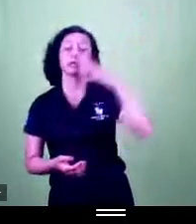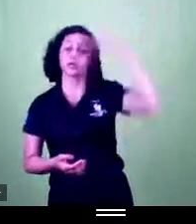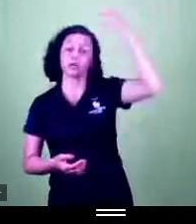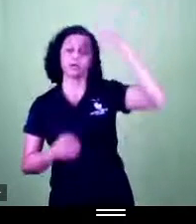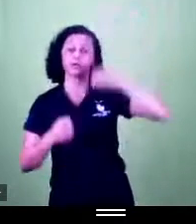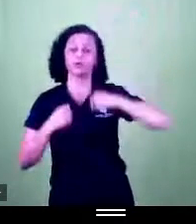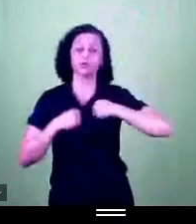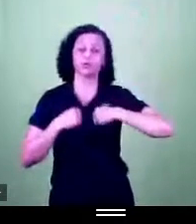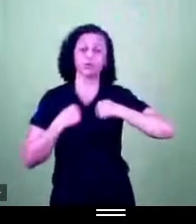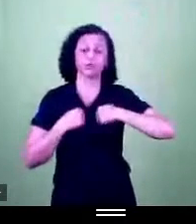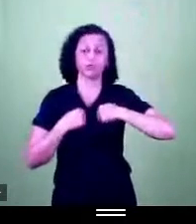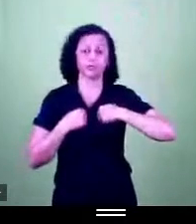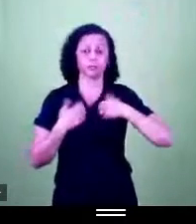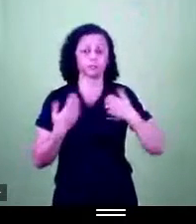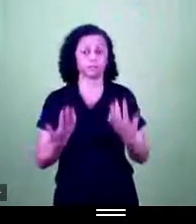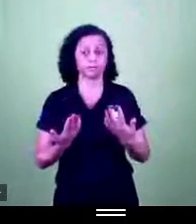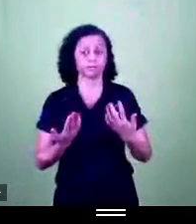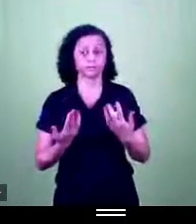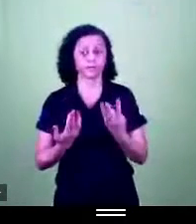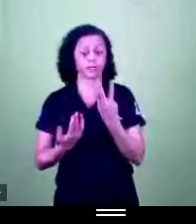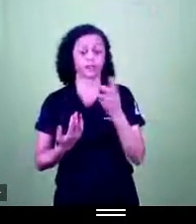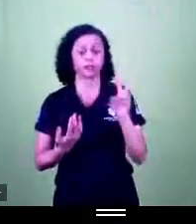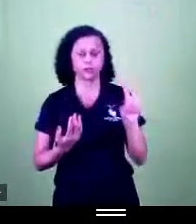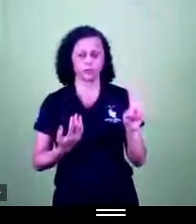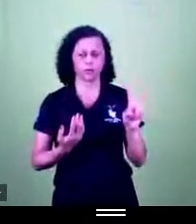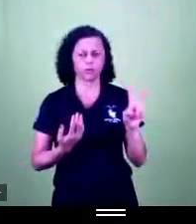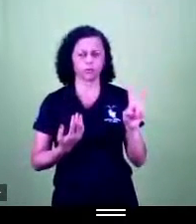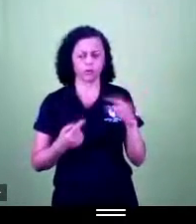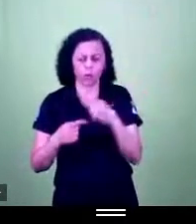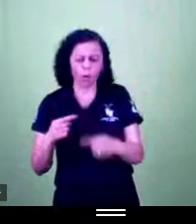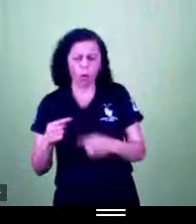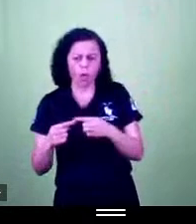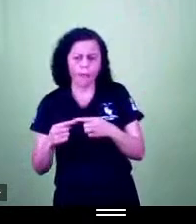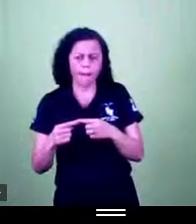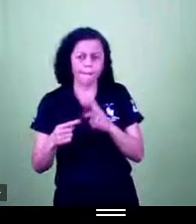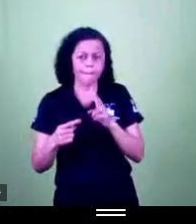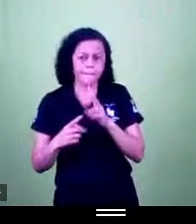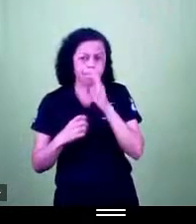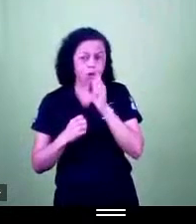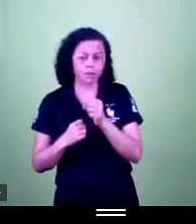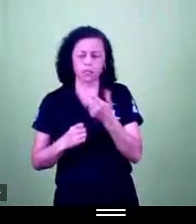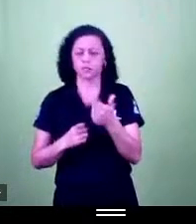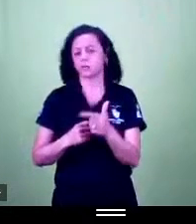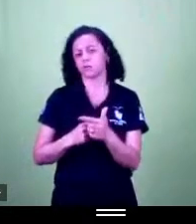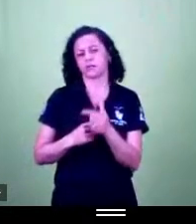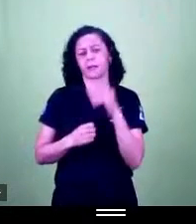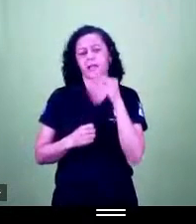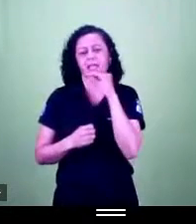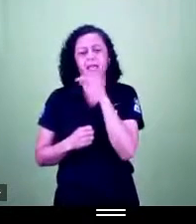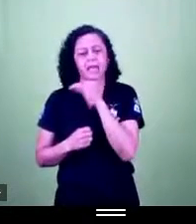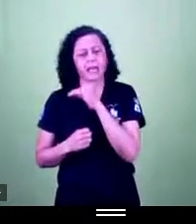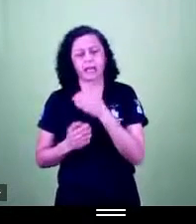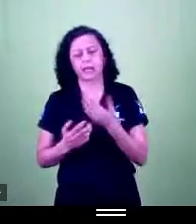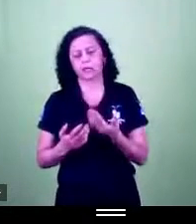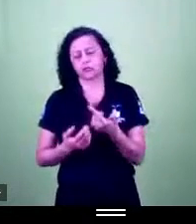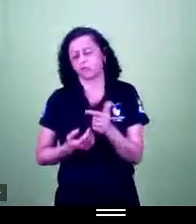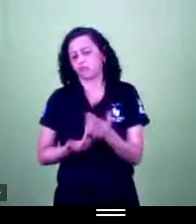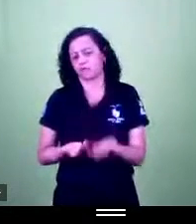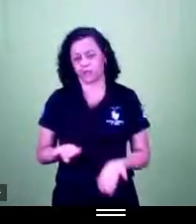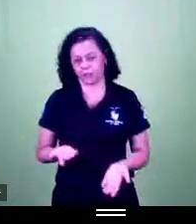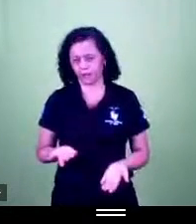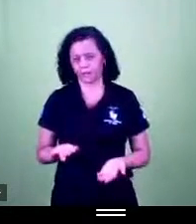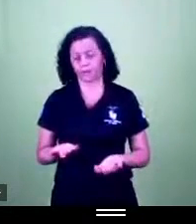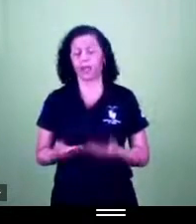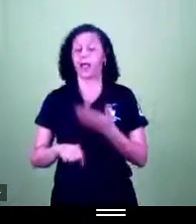3 volts, né, a corrente que não vai nem circular, não vai ter potência suficiente para aquecer um chuveiro com 3 volts, né? Enfim, nós sabemos que na